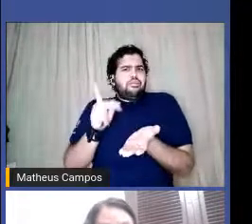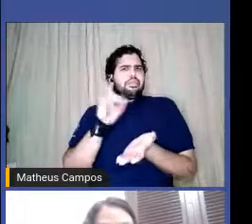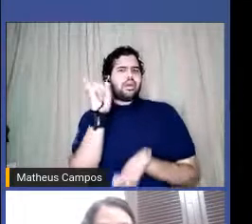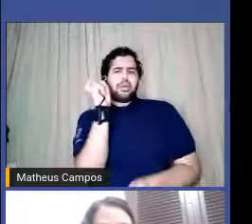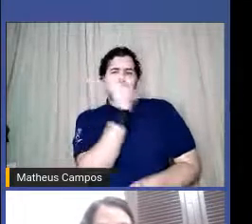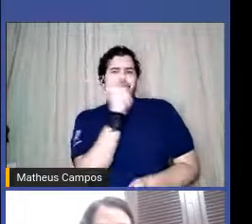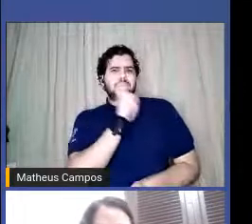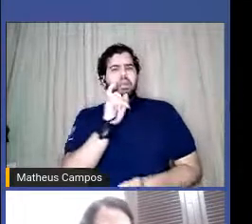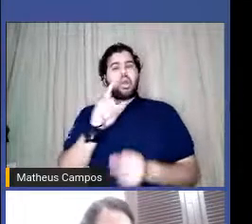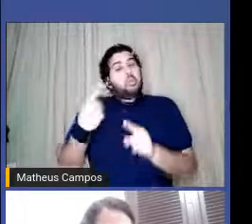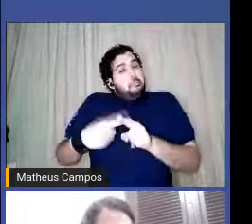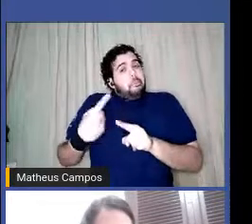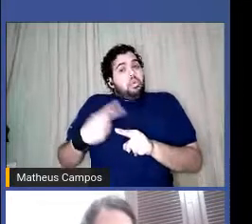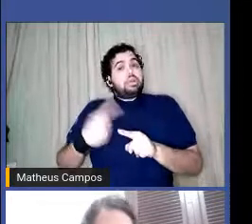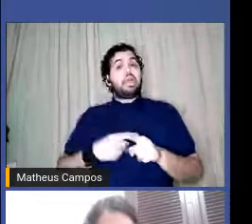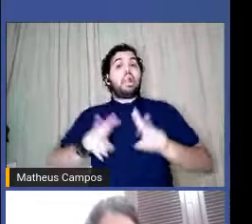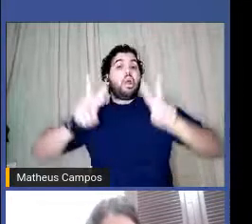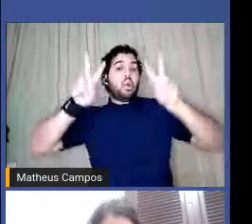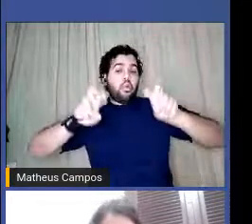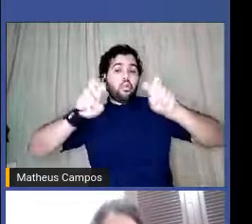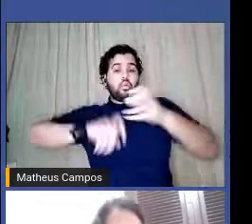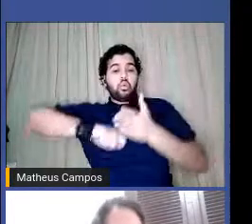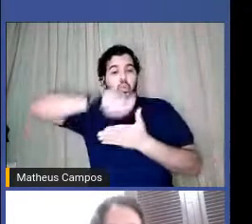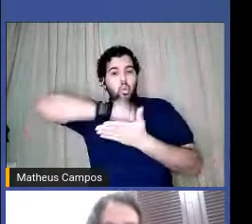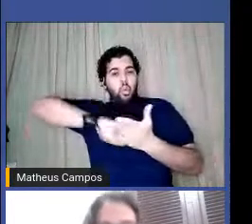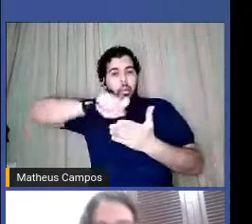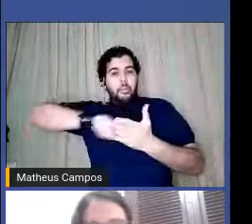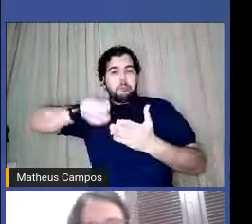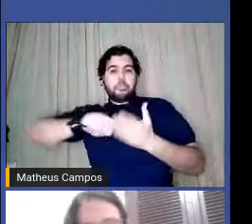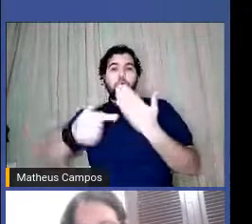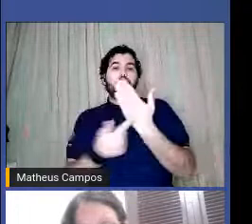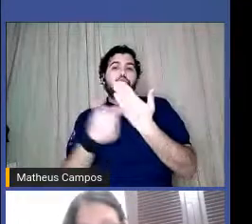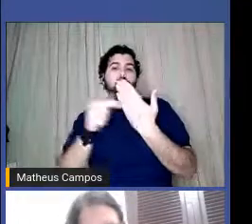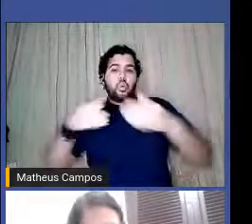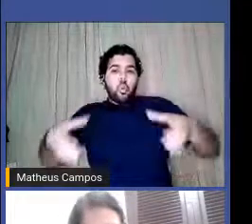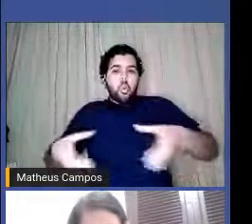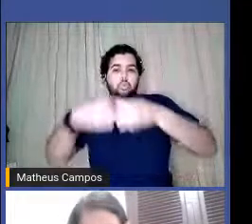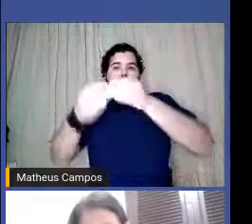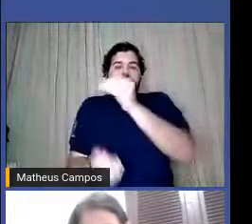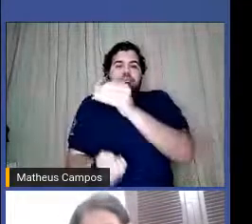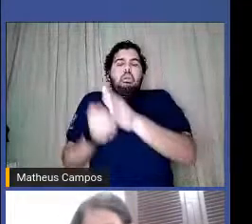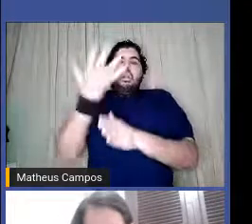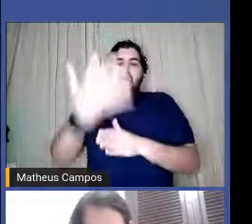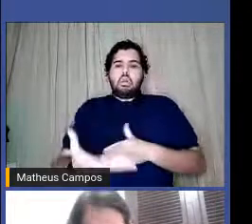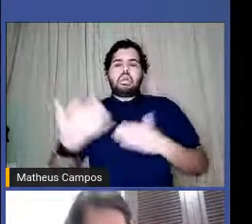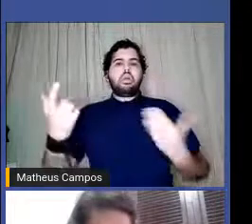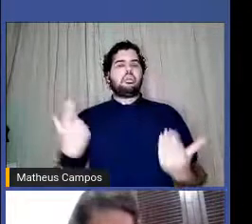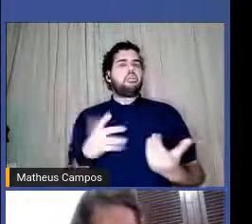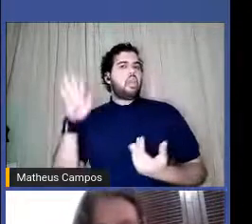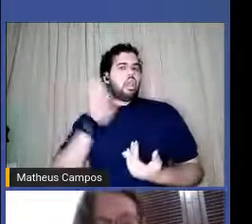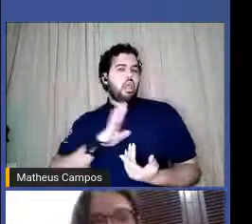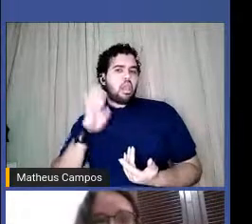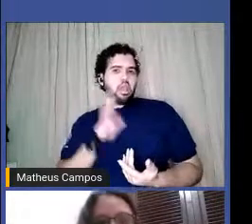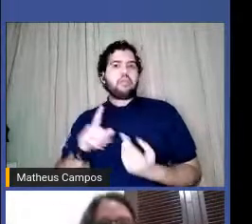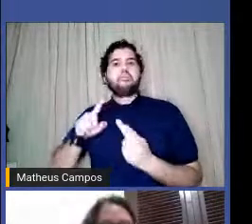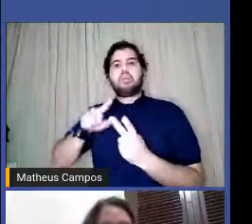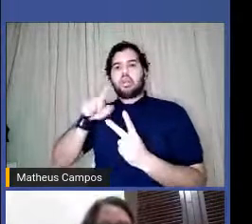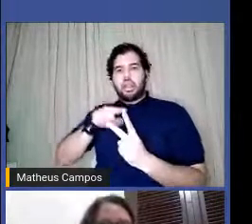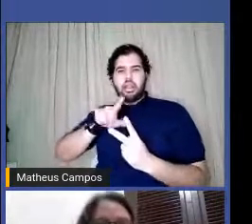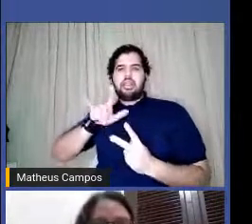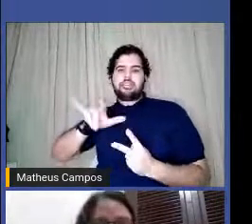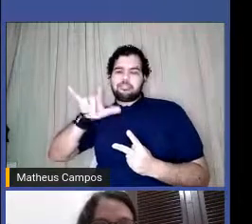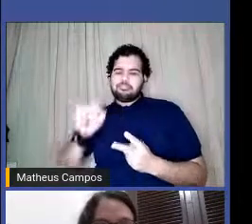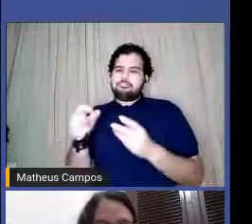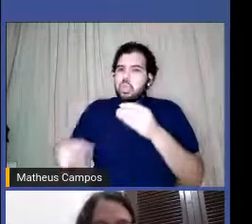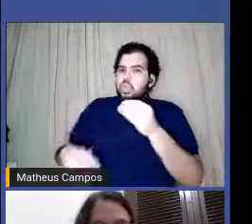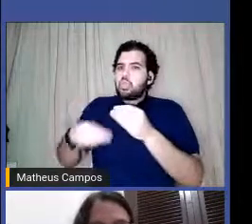Até porque esse título, Escritas Vulcânicas, veio dessa mente sensacional e vulcânica que é a Laís Otália, né? A gente